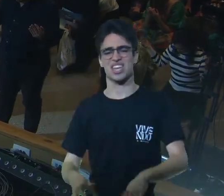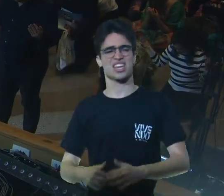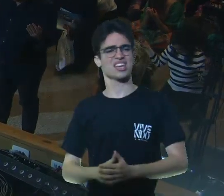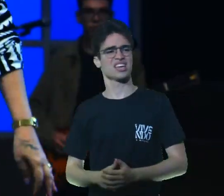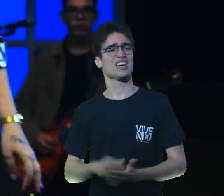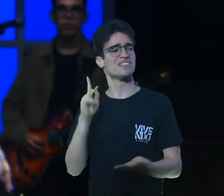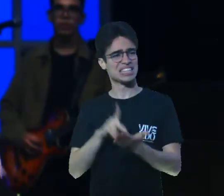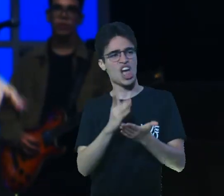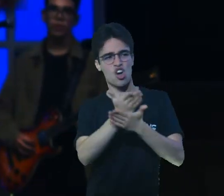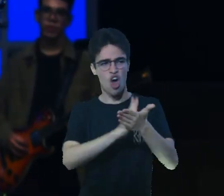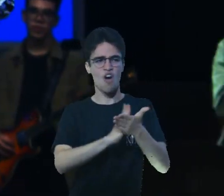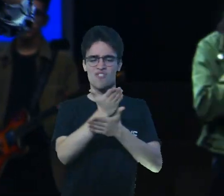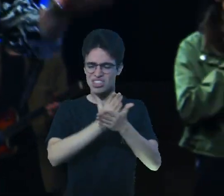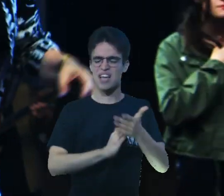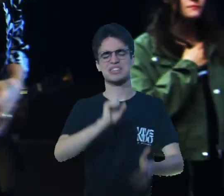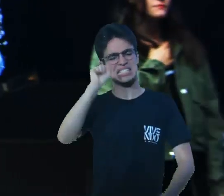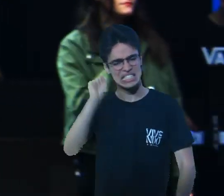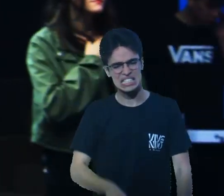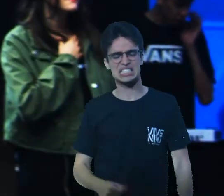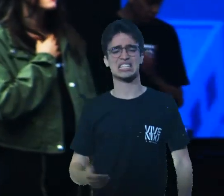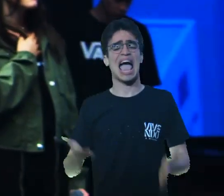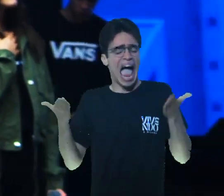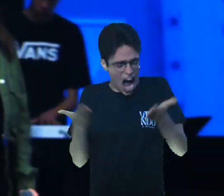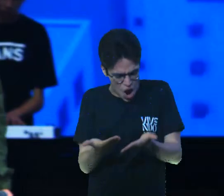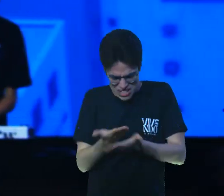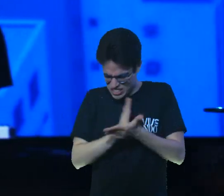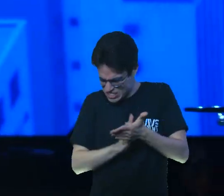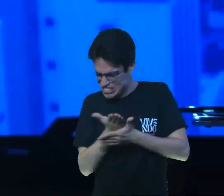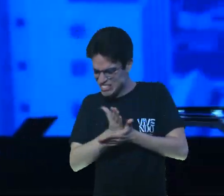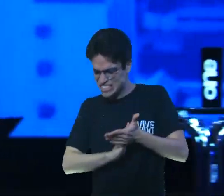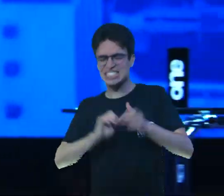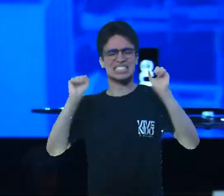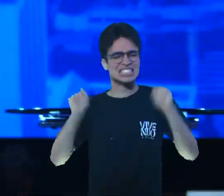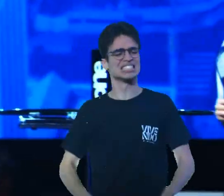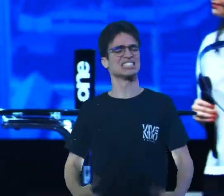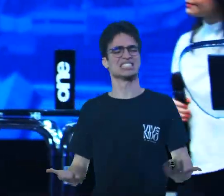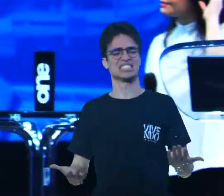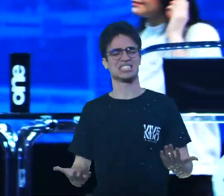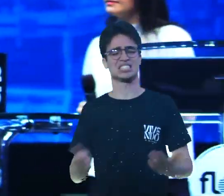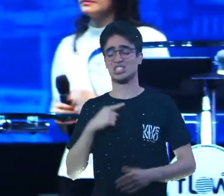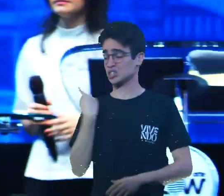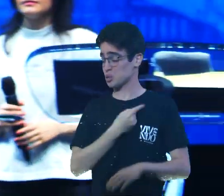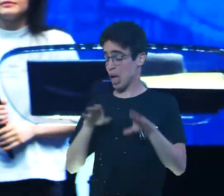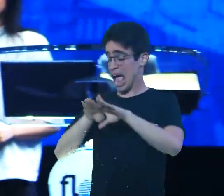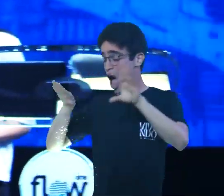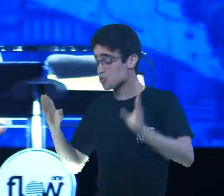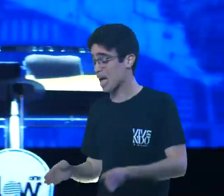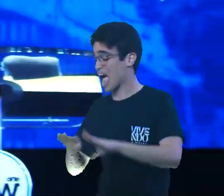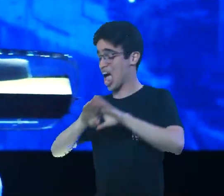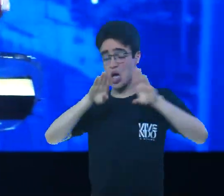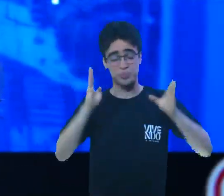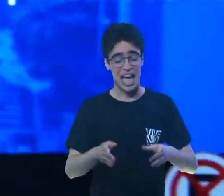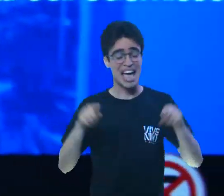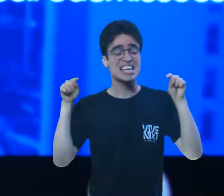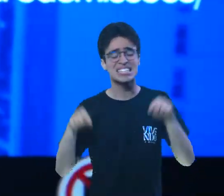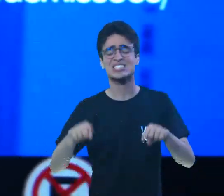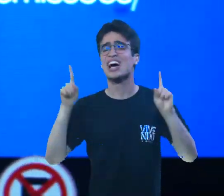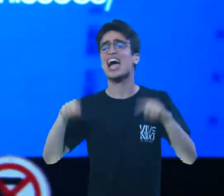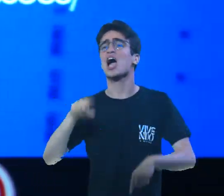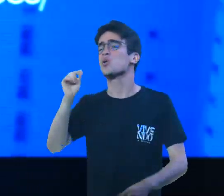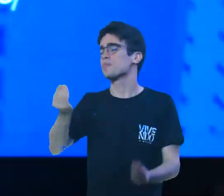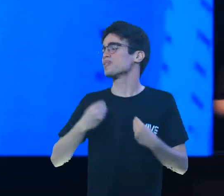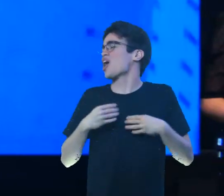ser desconfortável, está sendo desconfortável. Levantar altares não é uma coisa que